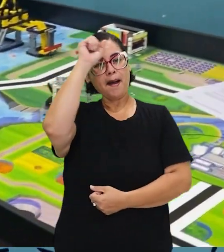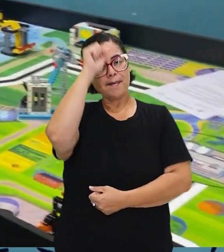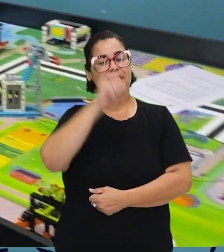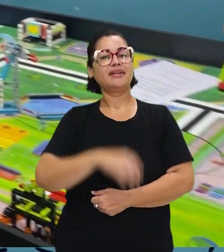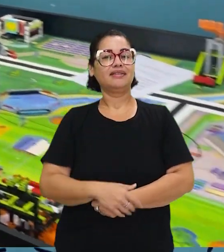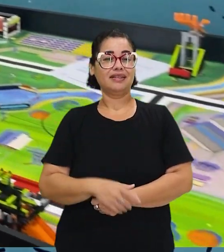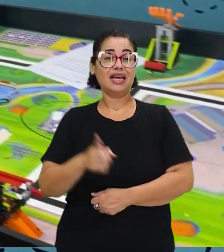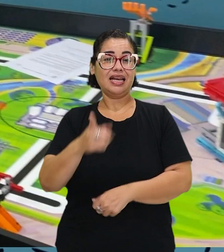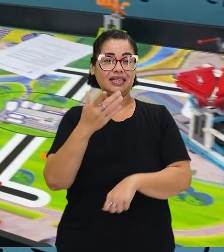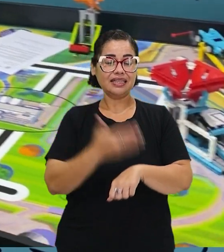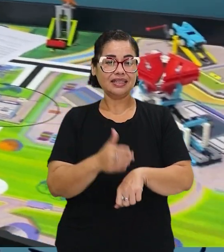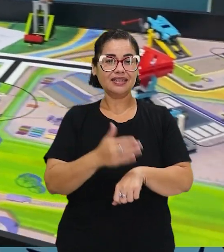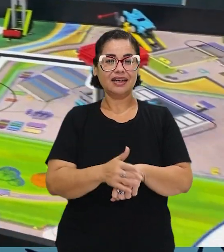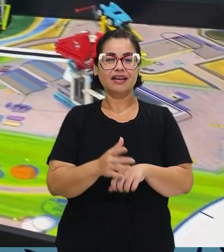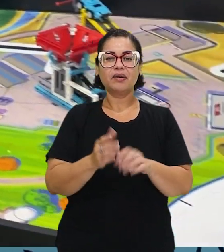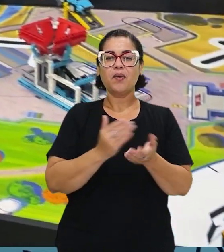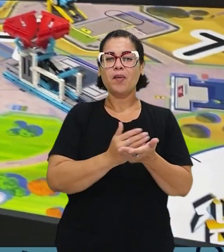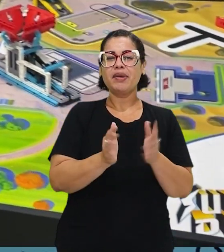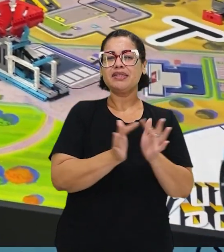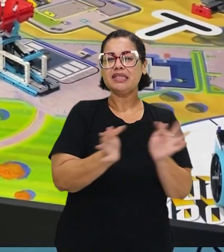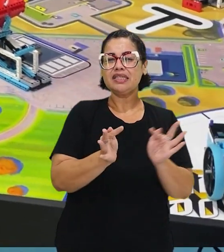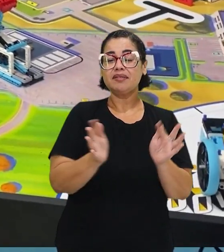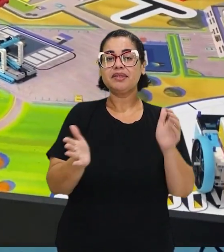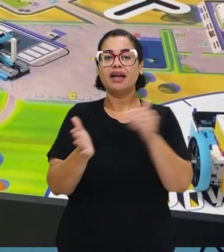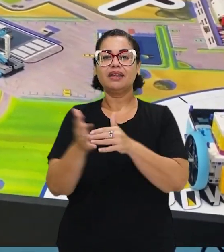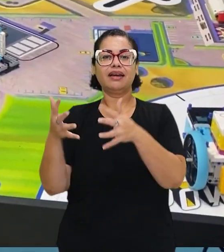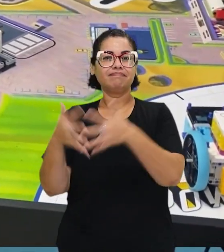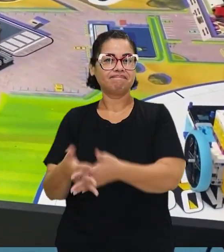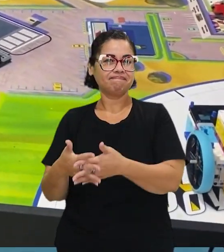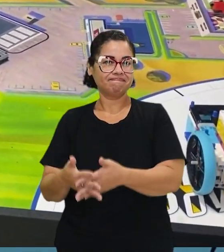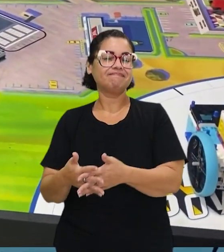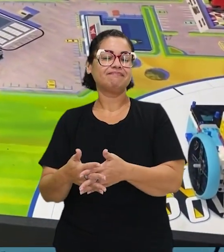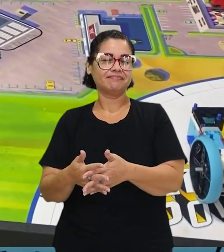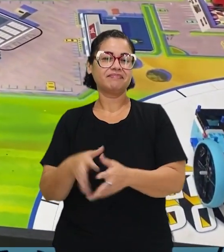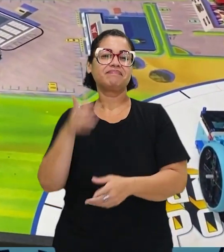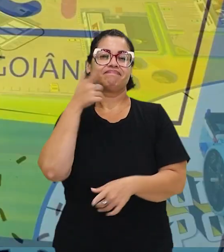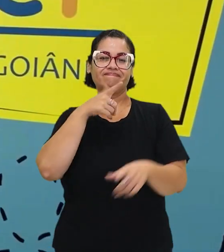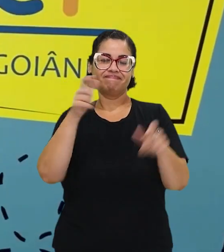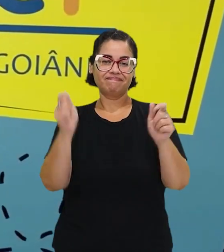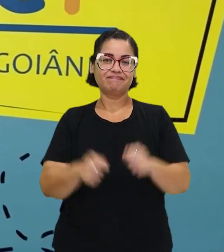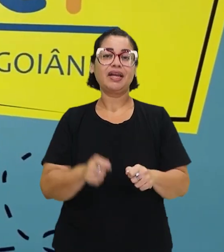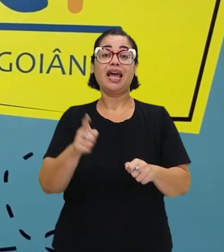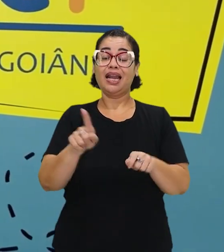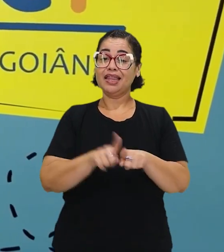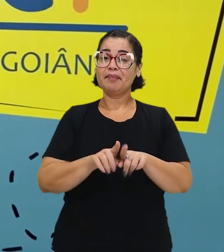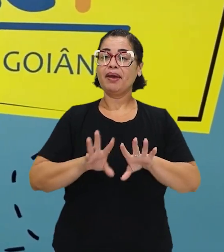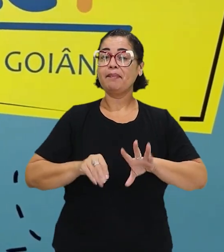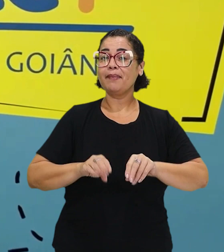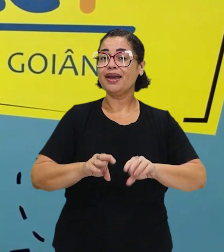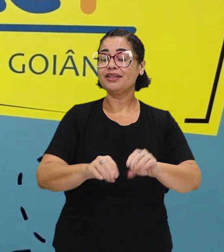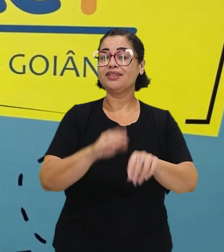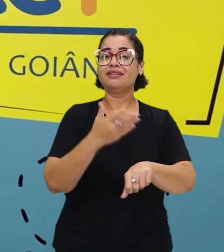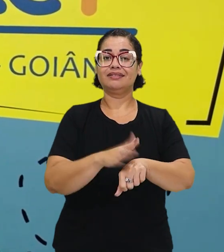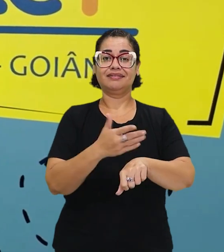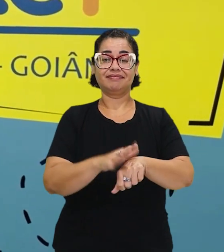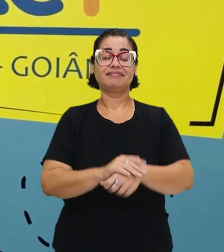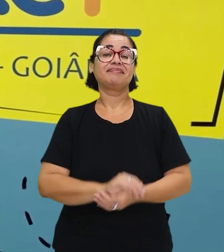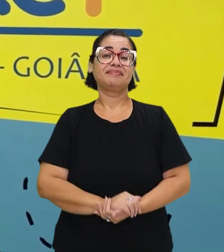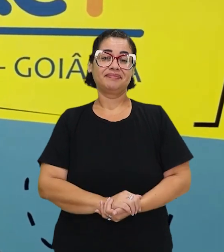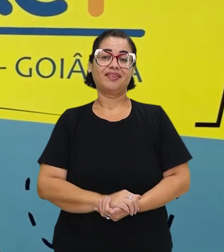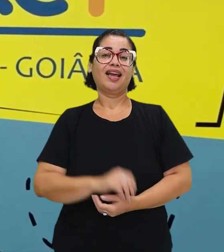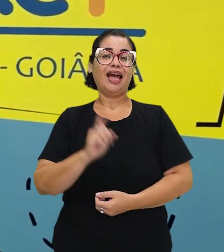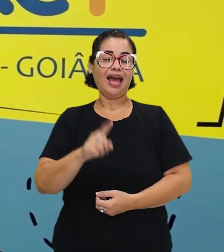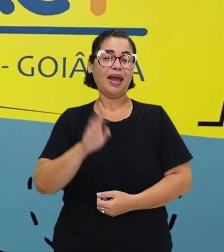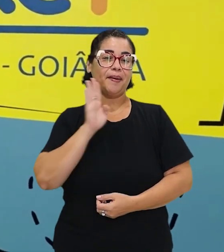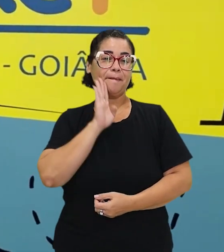aprendendo do simples ao complexo e também colocando a mão na massa. Essa é a